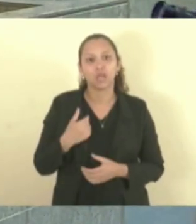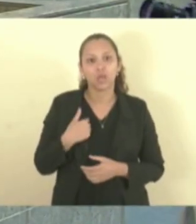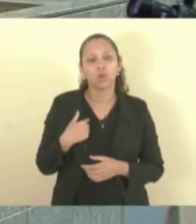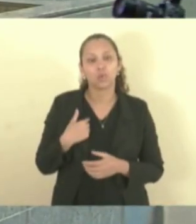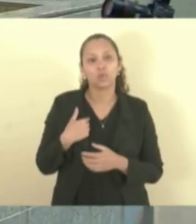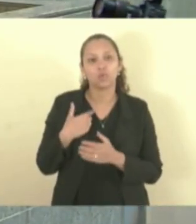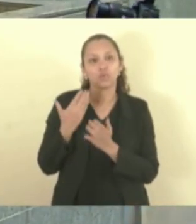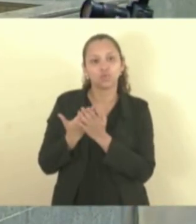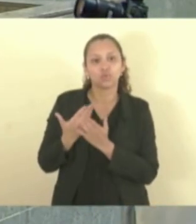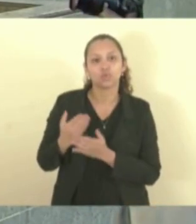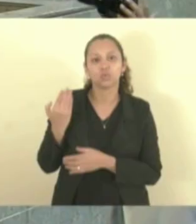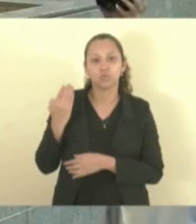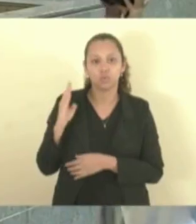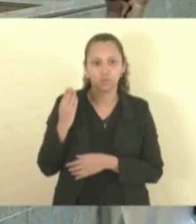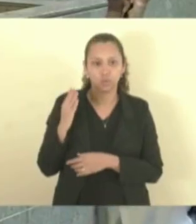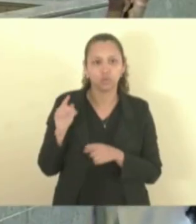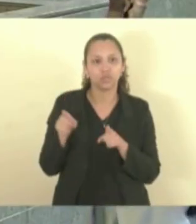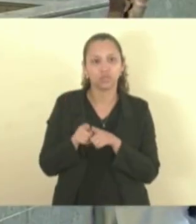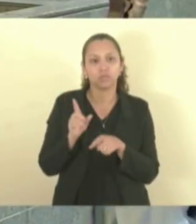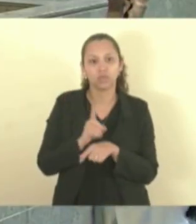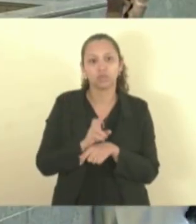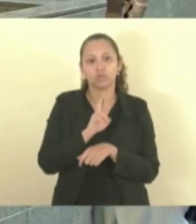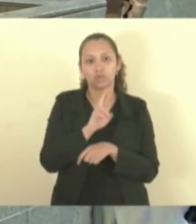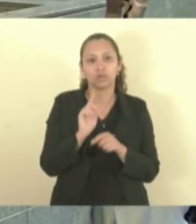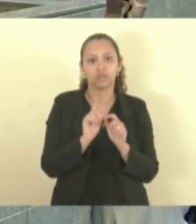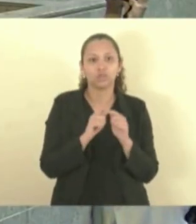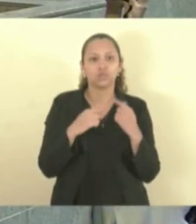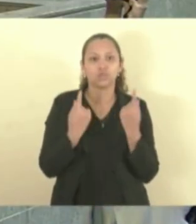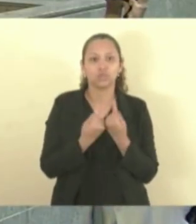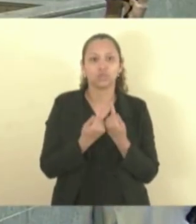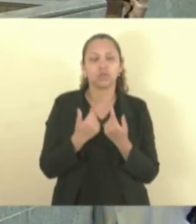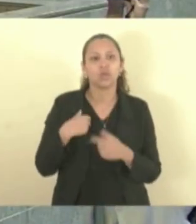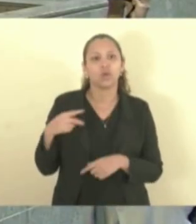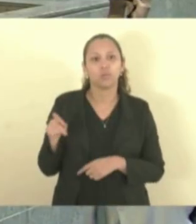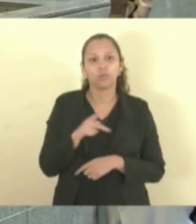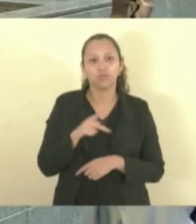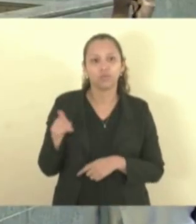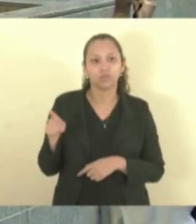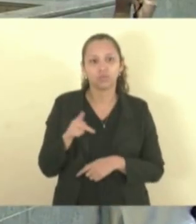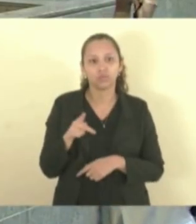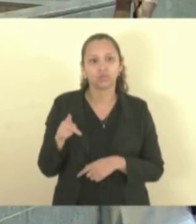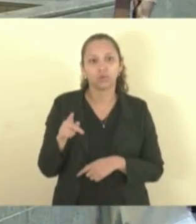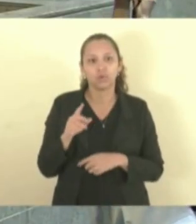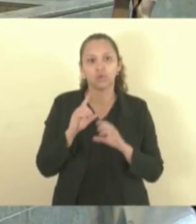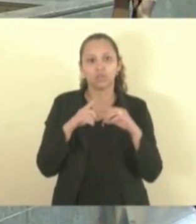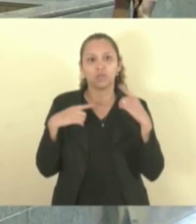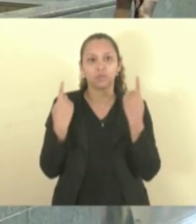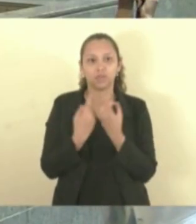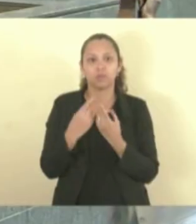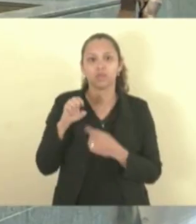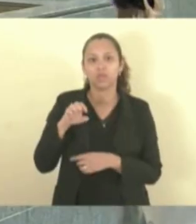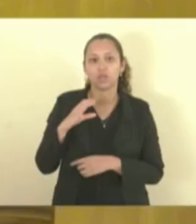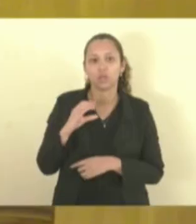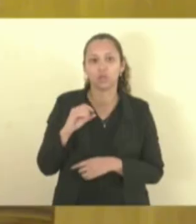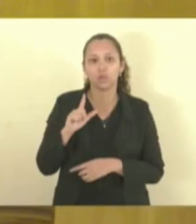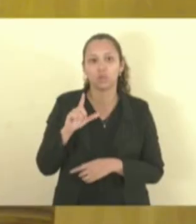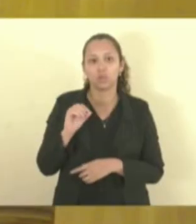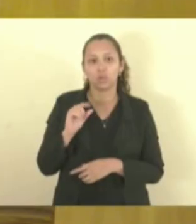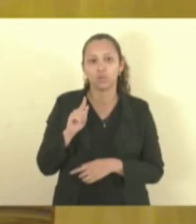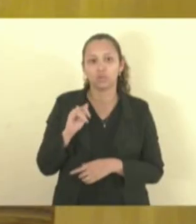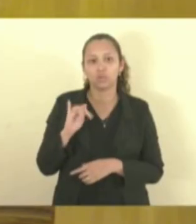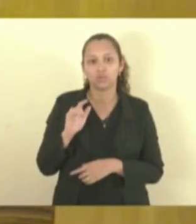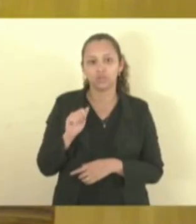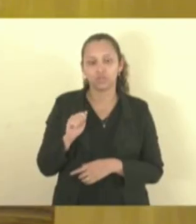o mestrado em Ecologia e doutorado em Geografia, e sou professor do Departamento de Oceanografia e Ecologia da UFES há